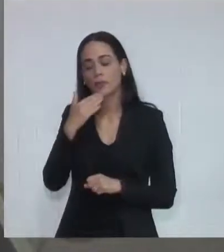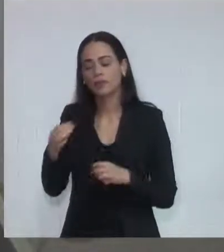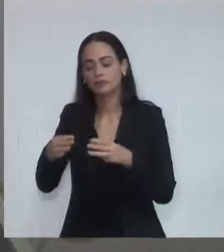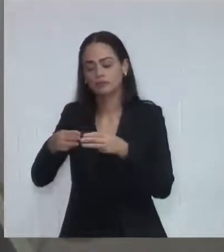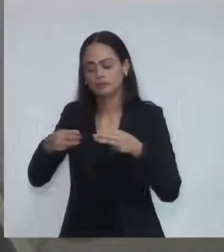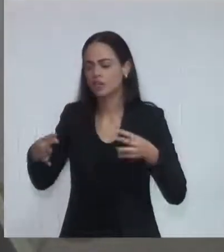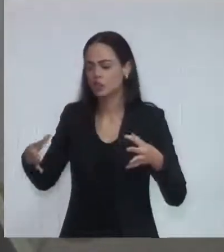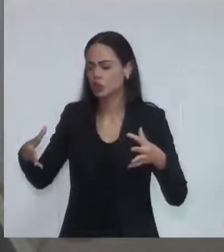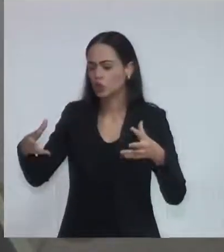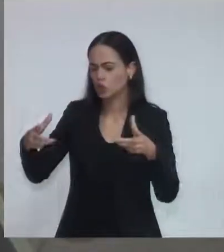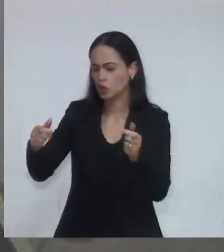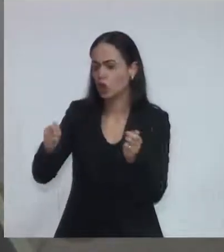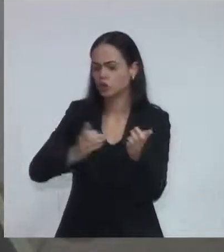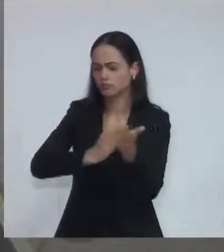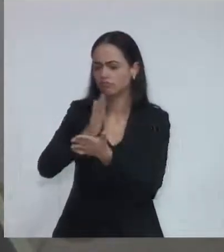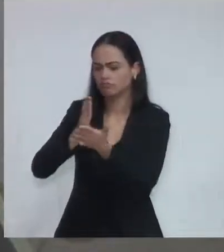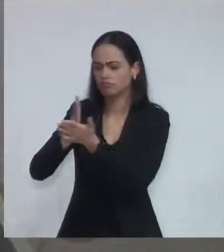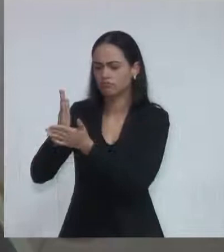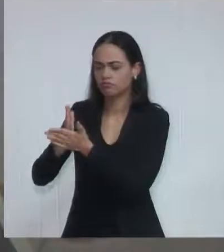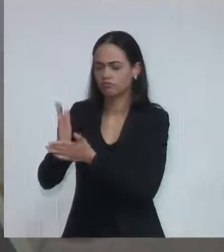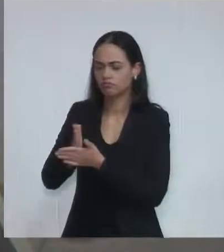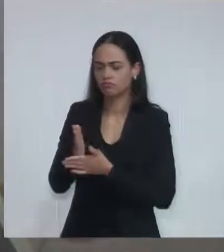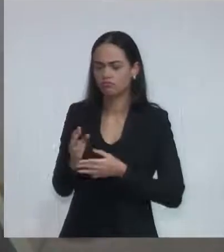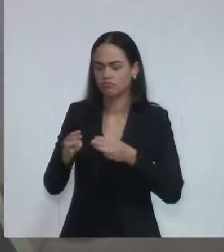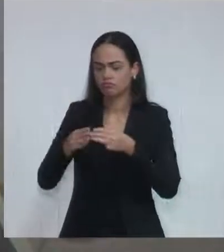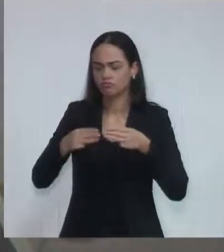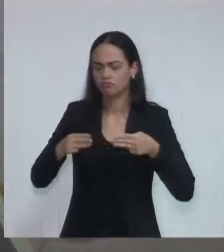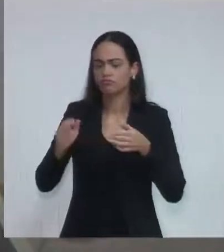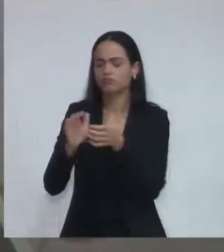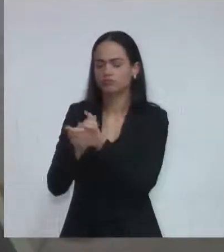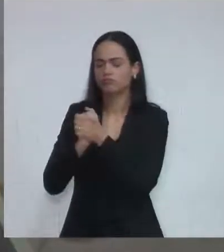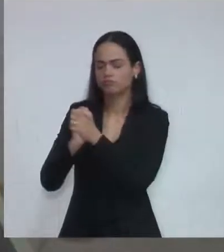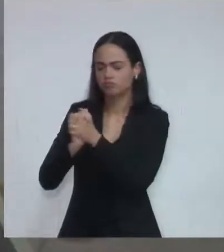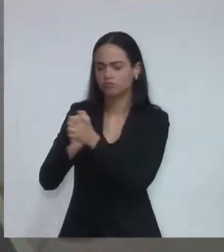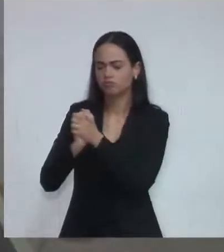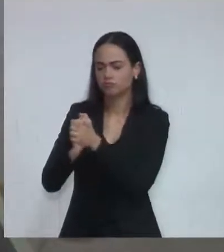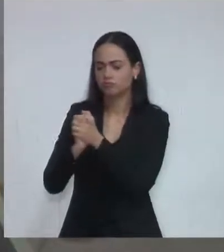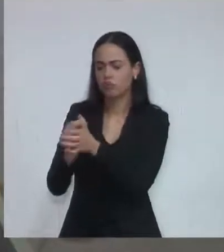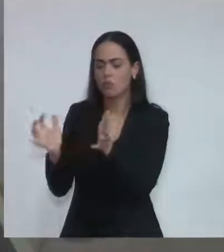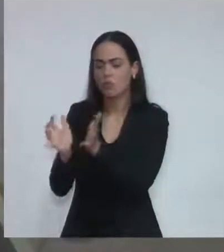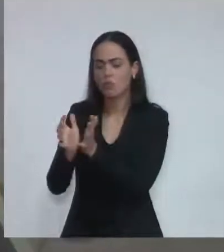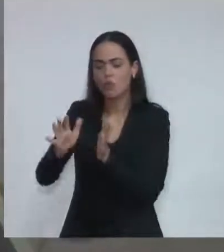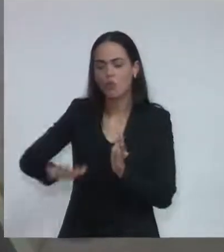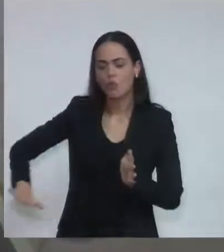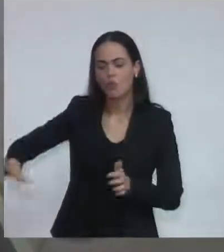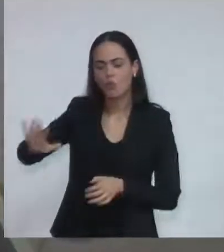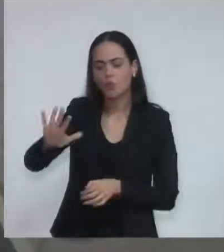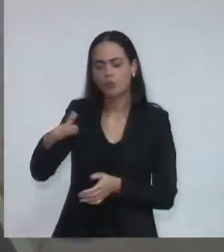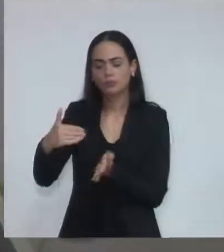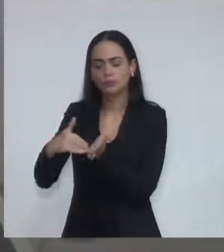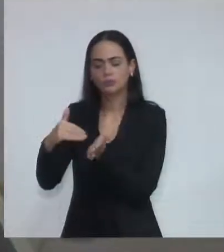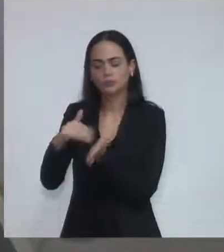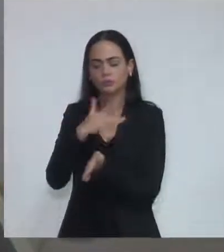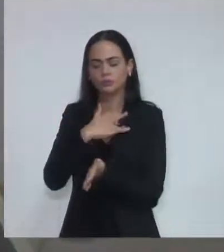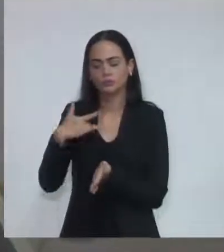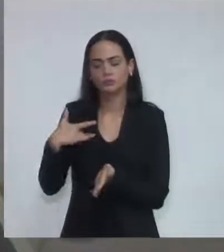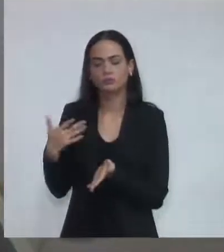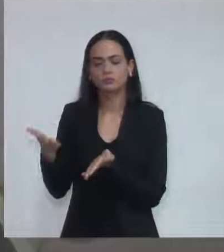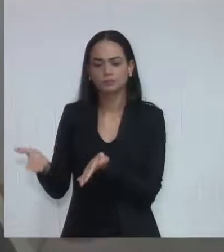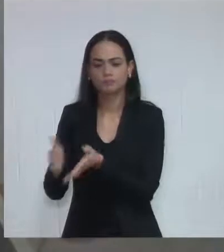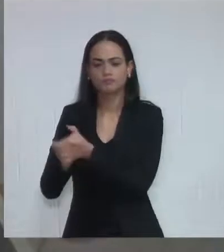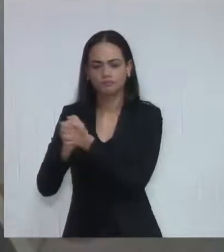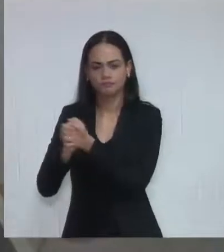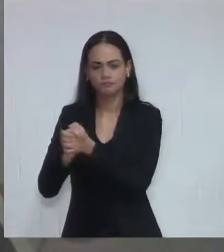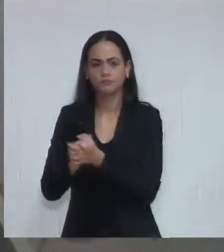de todo mundo, por todos os vereadores, essa moção de congratulações com os servidores da Secretaria de Saúde.